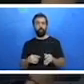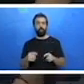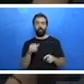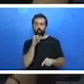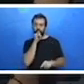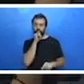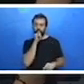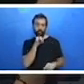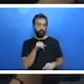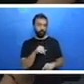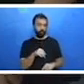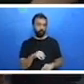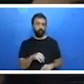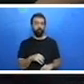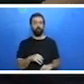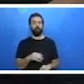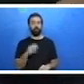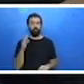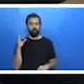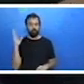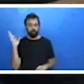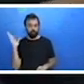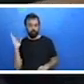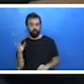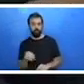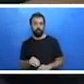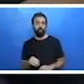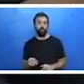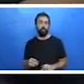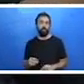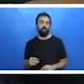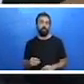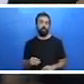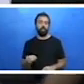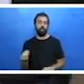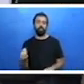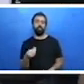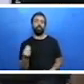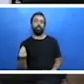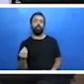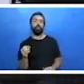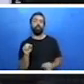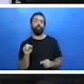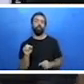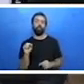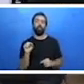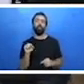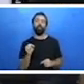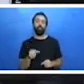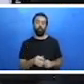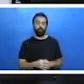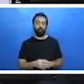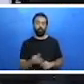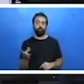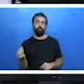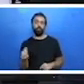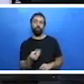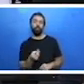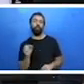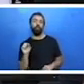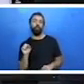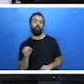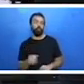ele reunia. E como que eu faço o plural, professora? Vamos ver aqui, ó. Ele, eles,